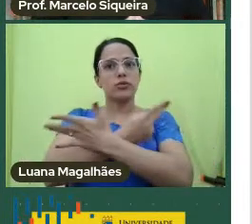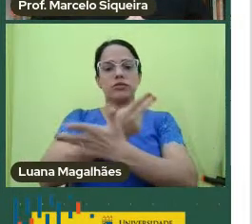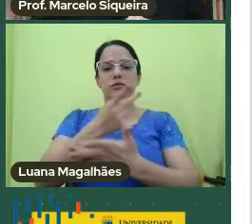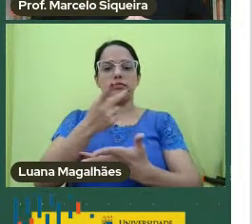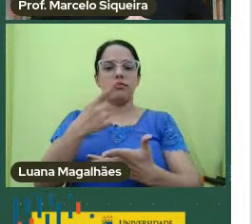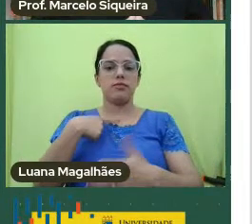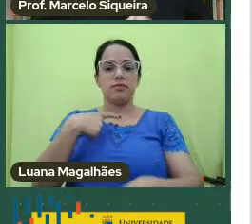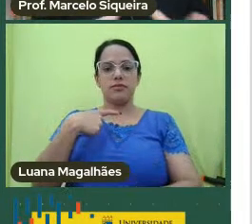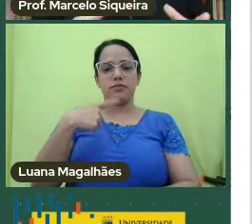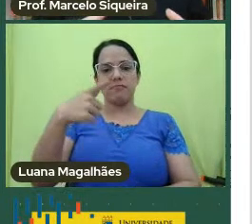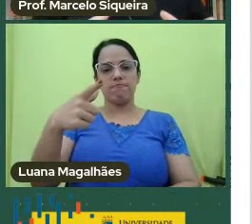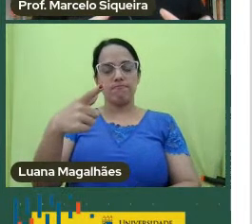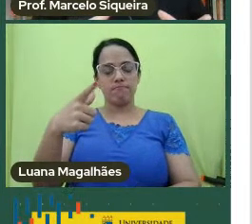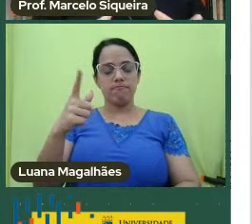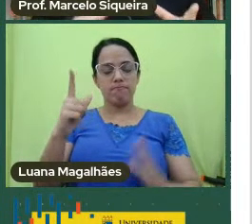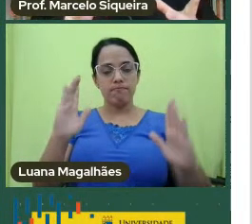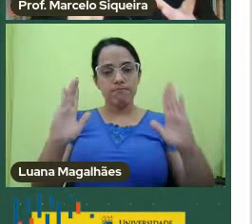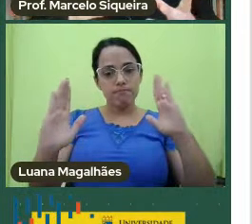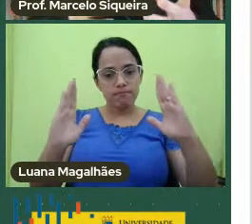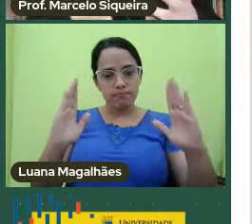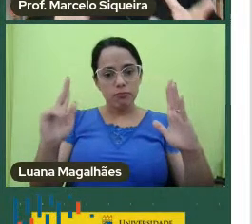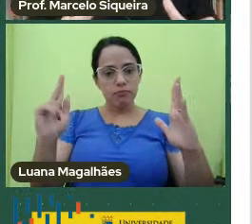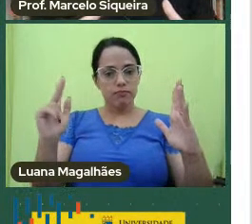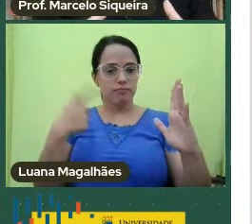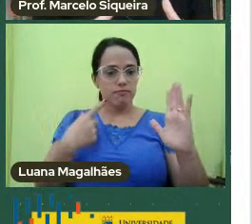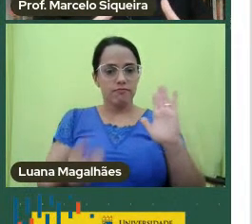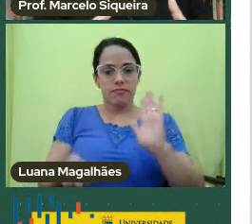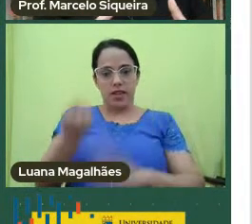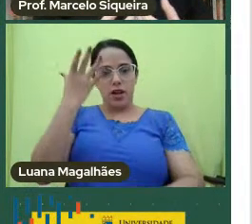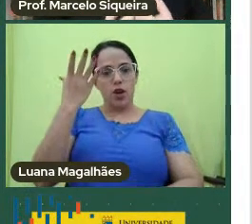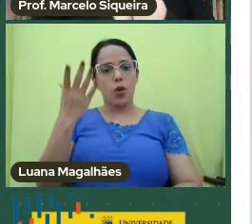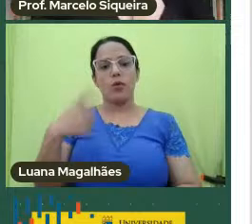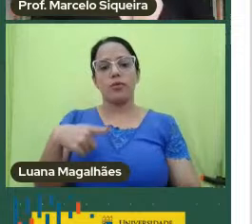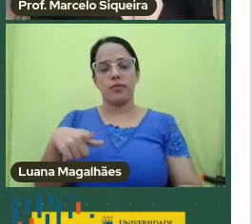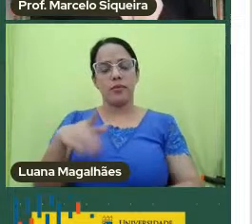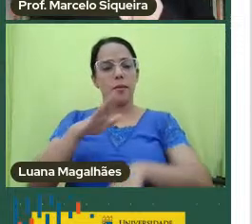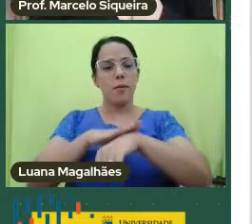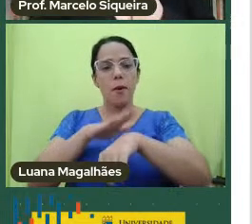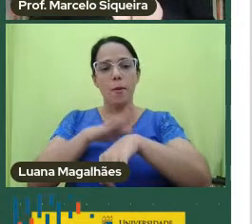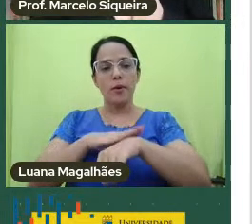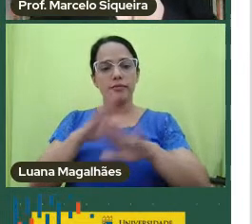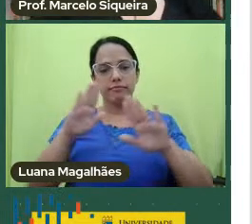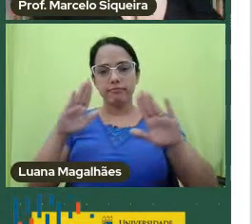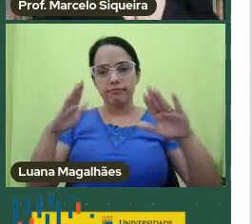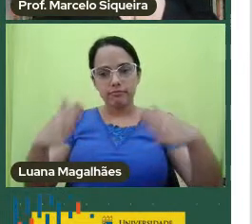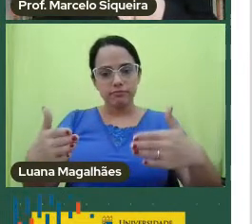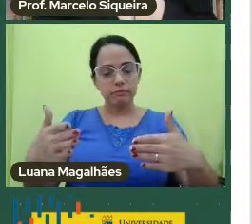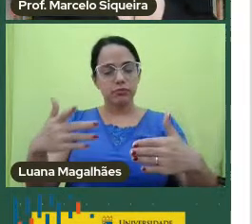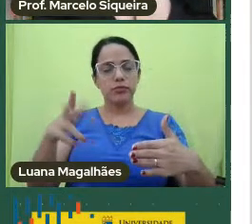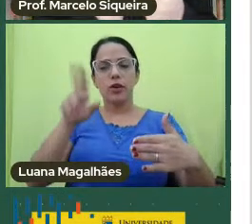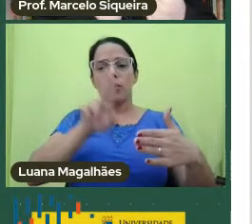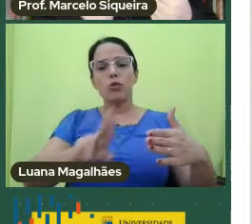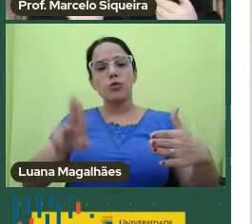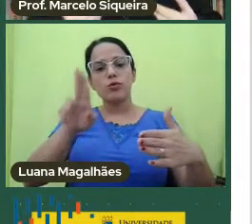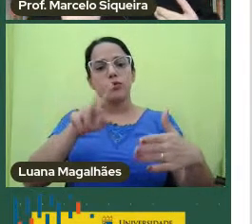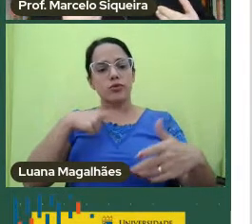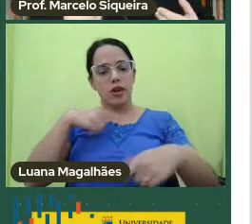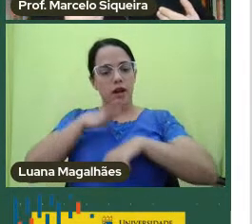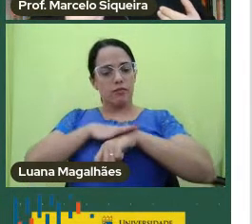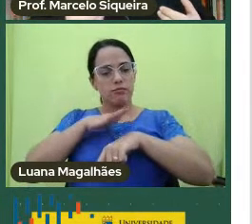produtor. Né? É uma criação, ou seja, esse momento é destinado a ele próprio, ao usuário específico.